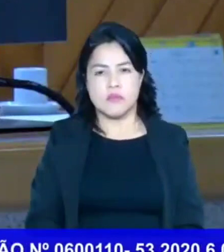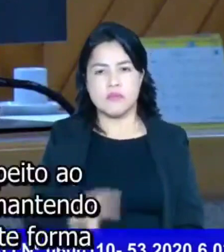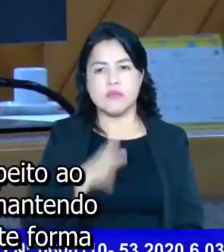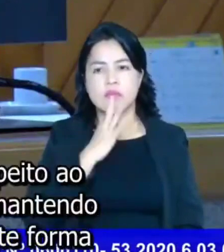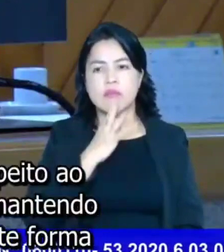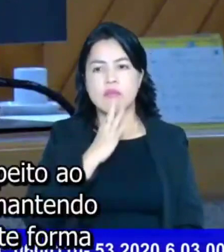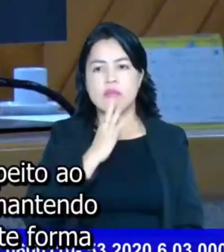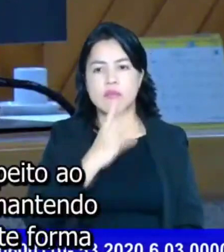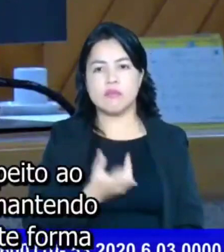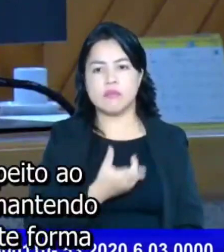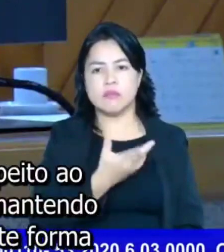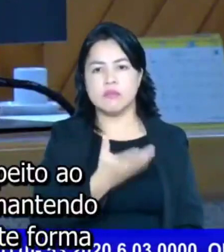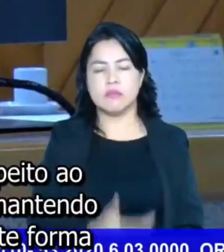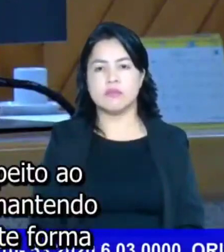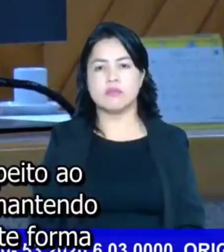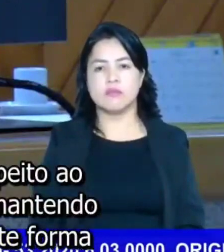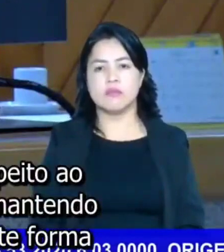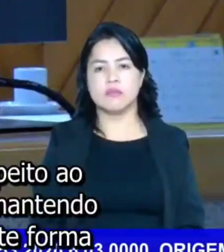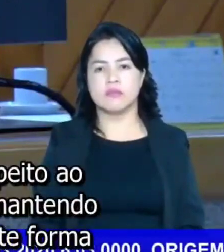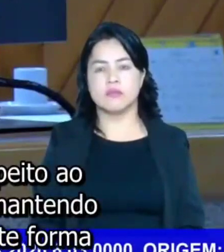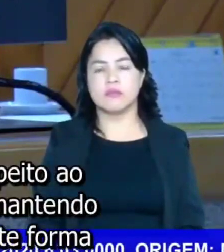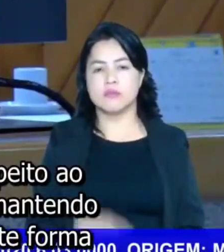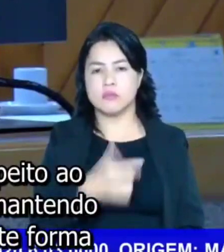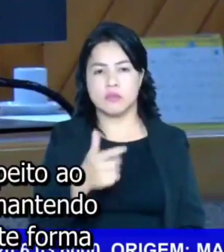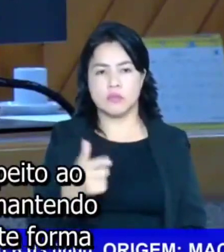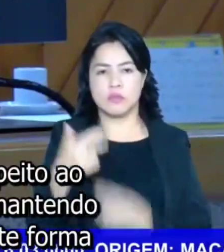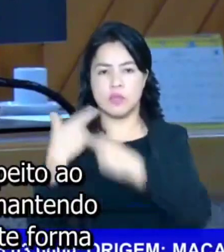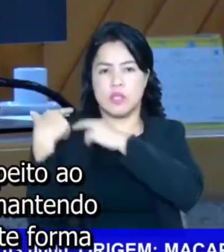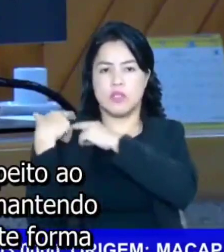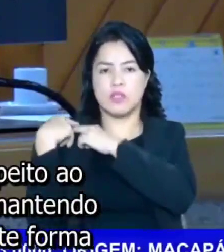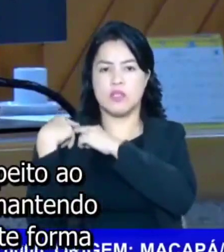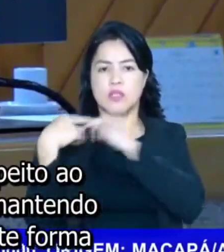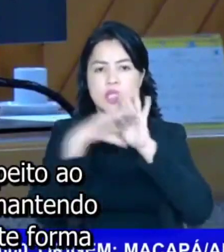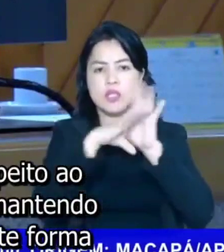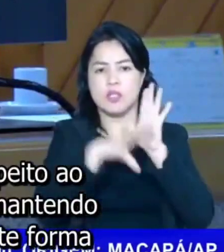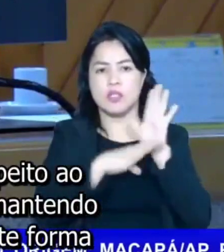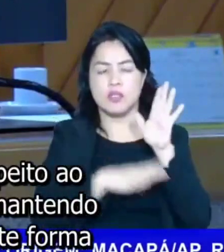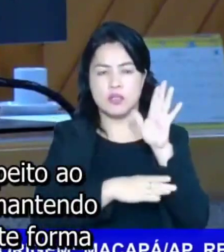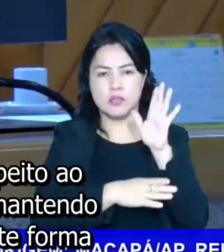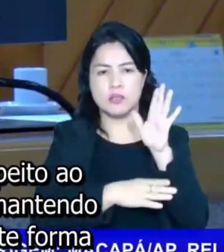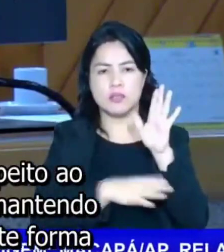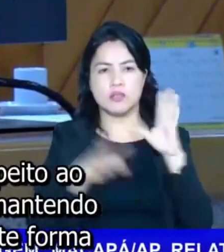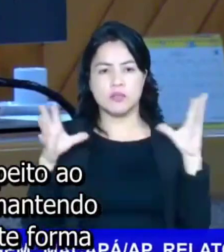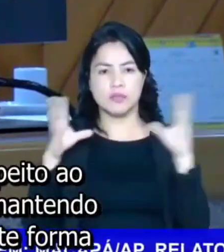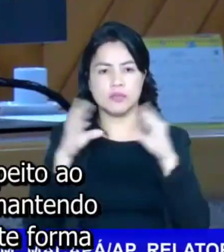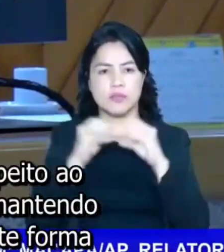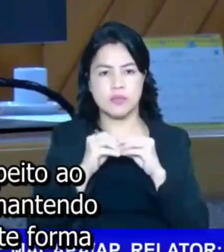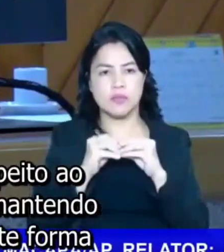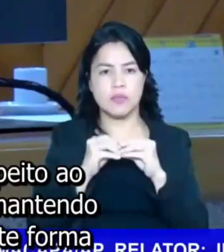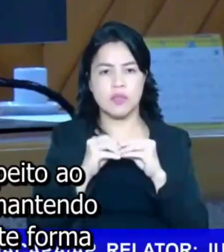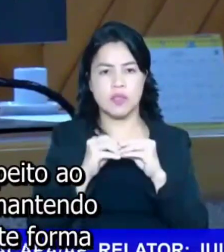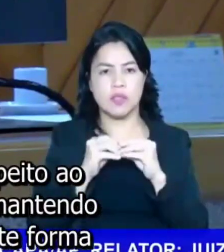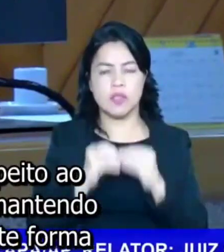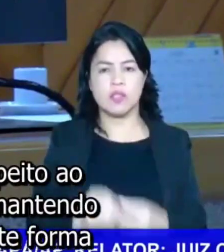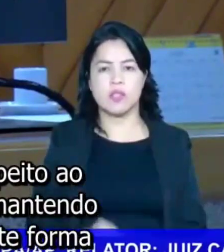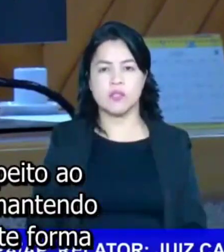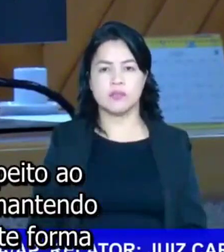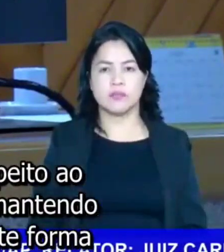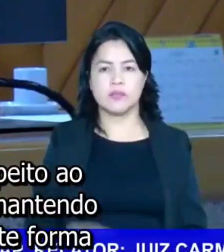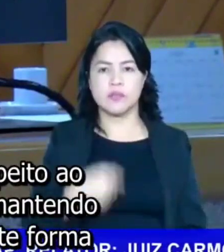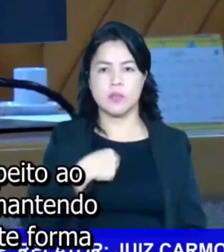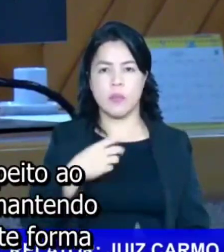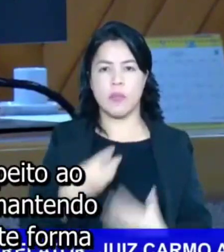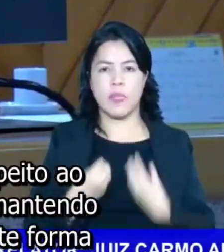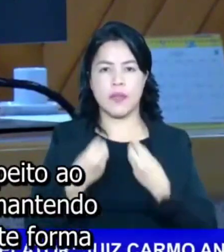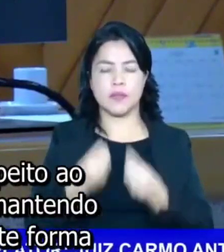Antônio fazendo leitura em seus E no que diz papéis. respeito ao mérito, excelências, resumidamente, eu estou mantendo